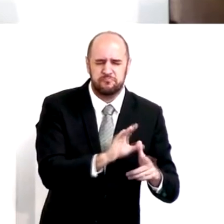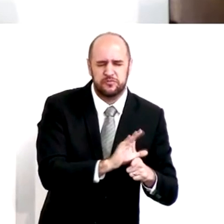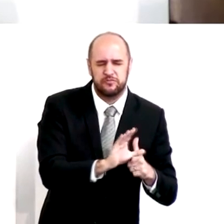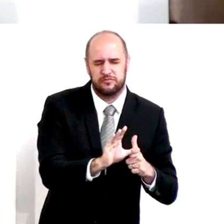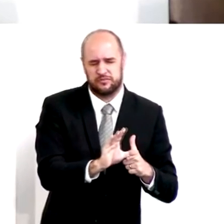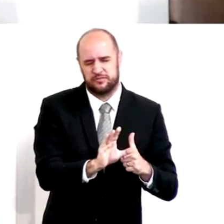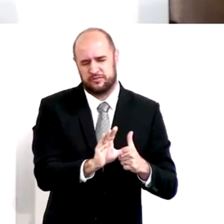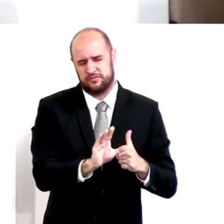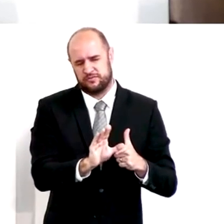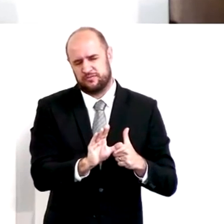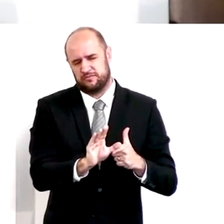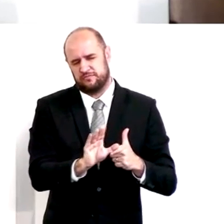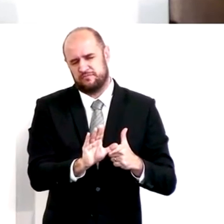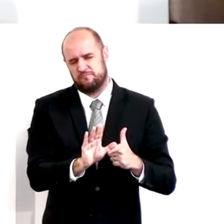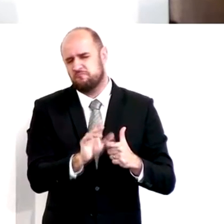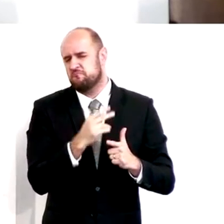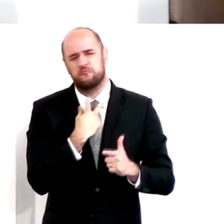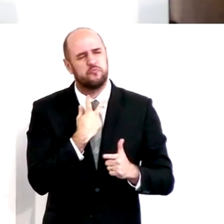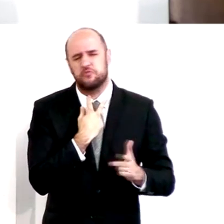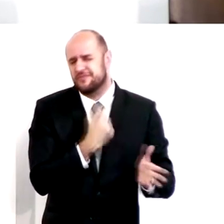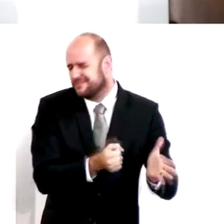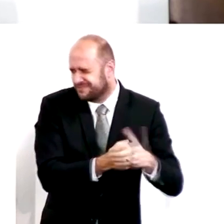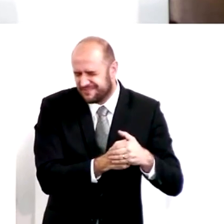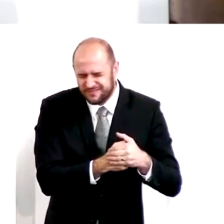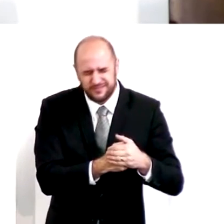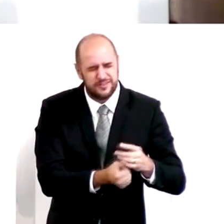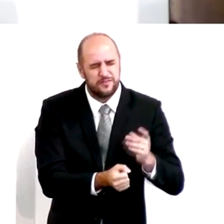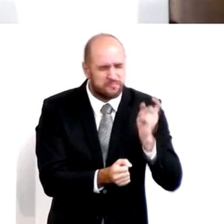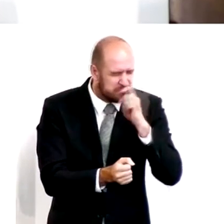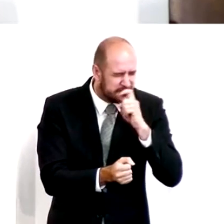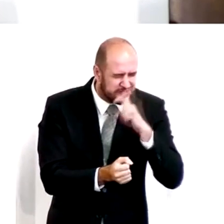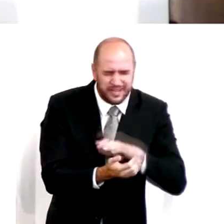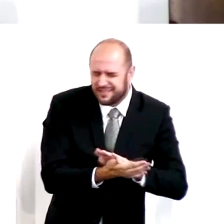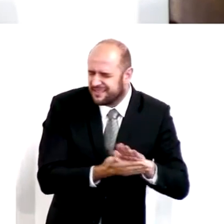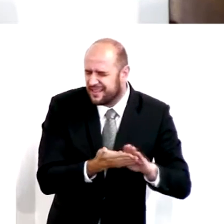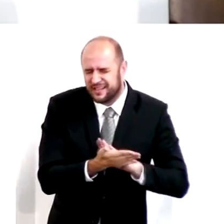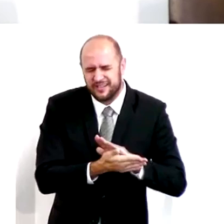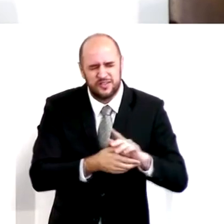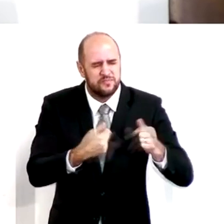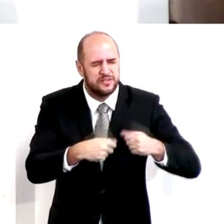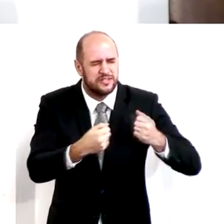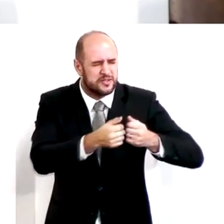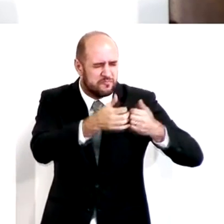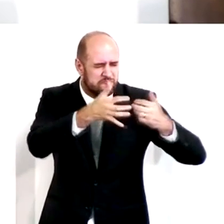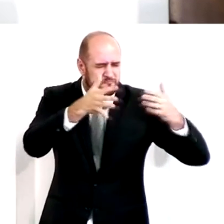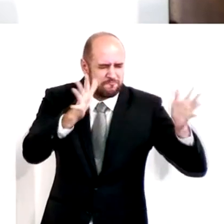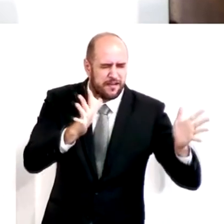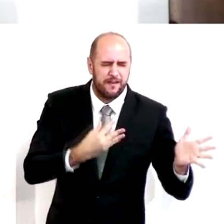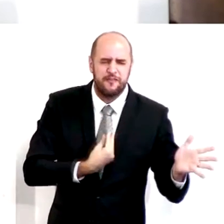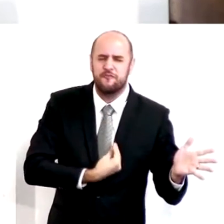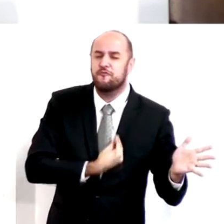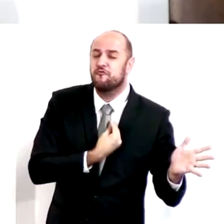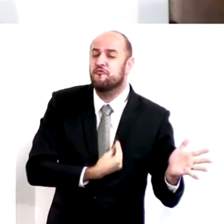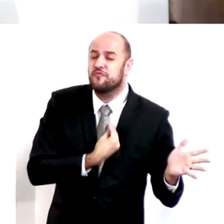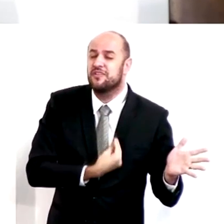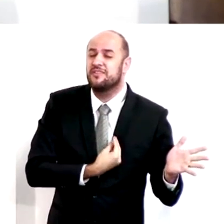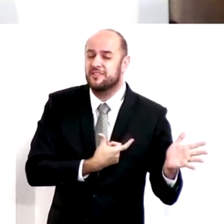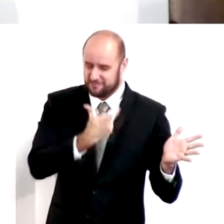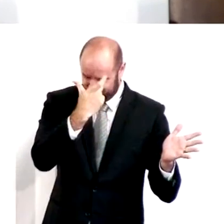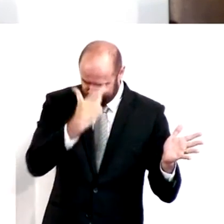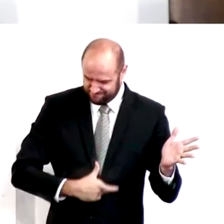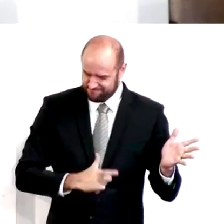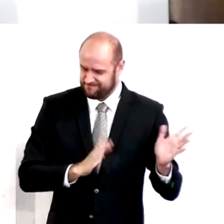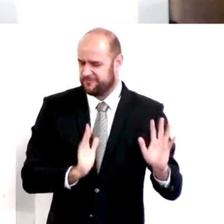Ela não tinha mais o direito a esconder nem a mentir. Ela precisaria simplesmente viver com esse seu novo